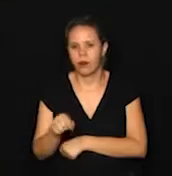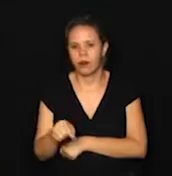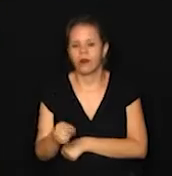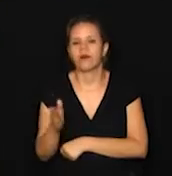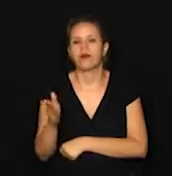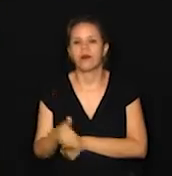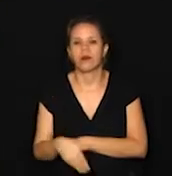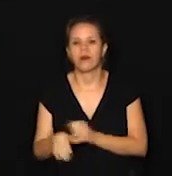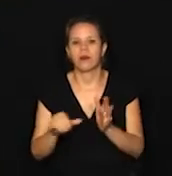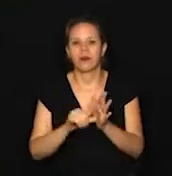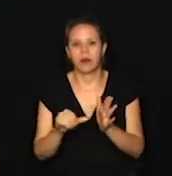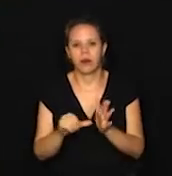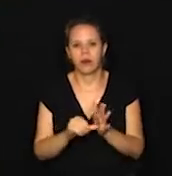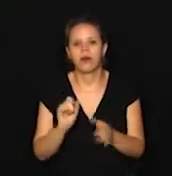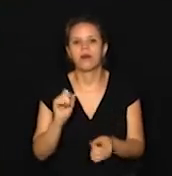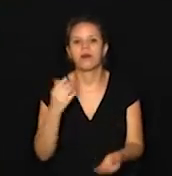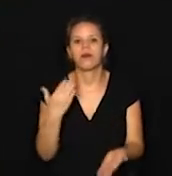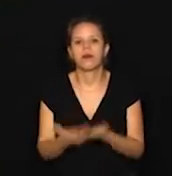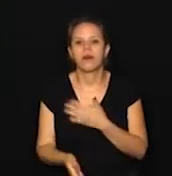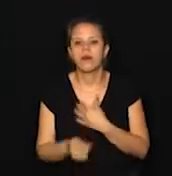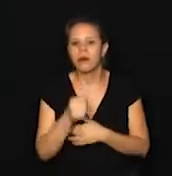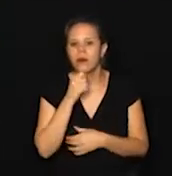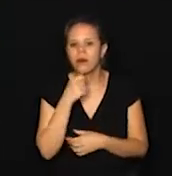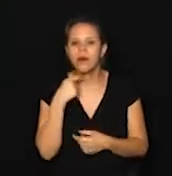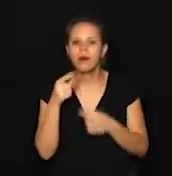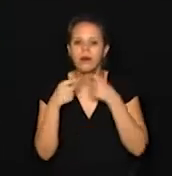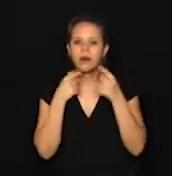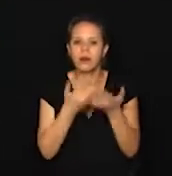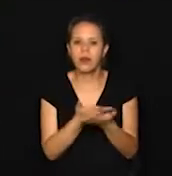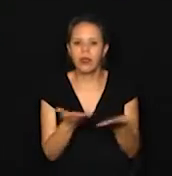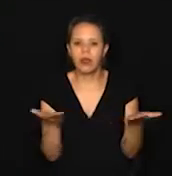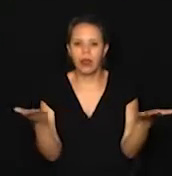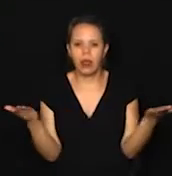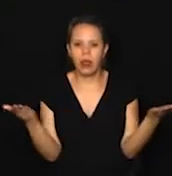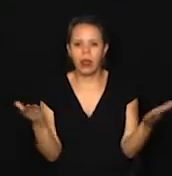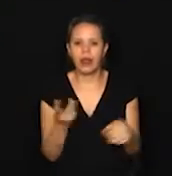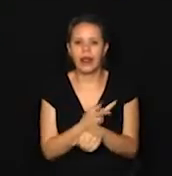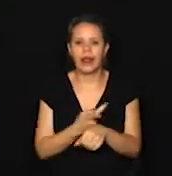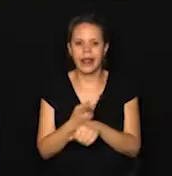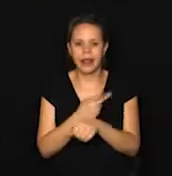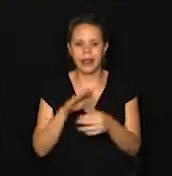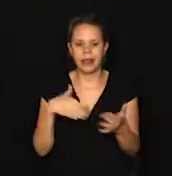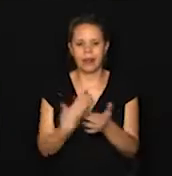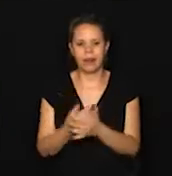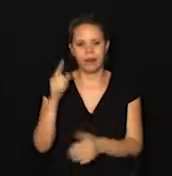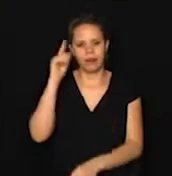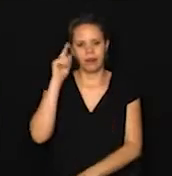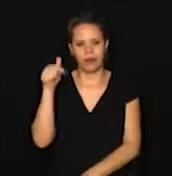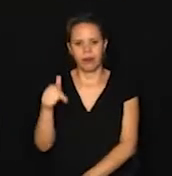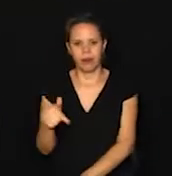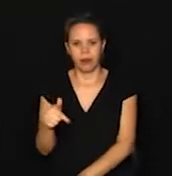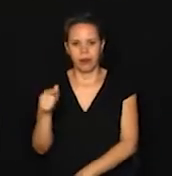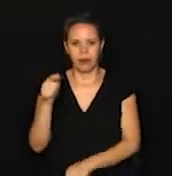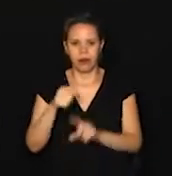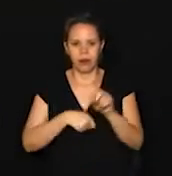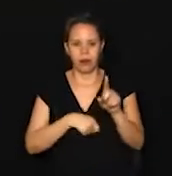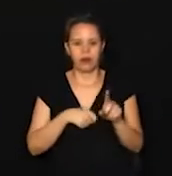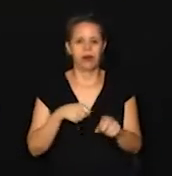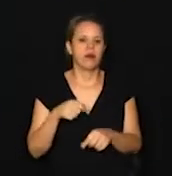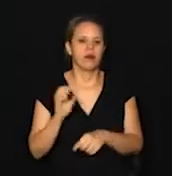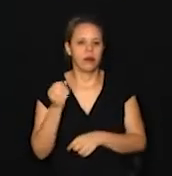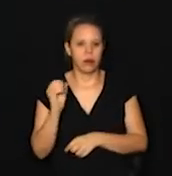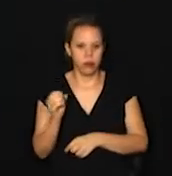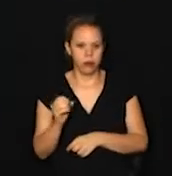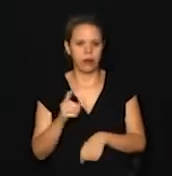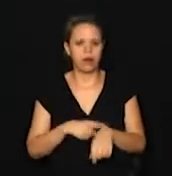portalcultura.campinas.sp.gov.br/editais. Então, quem perdeu, quem está com alguma dúvida, pode procurar até o dia 7 de outubro. Tem esse tempo, as